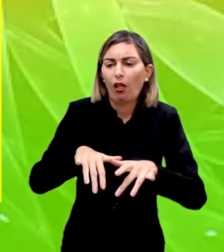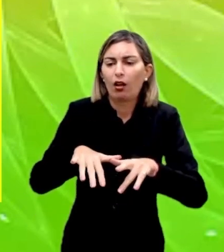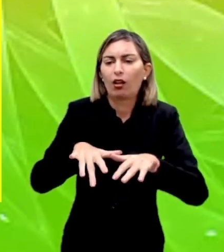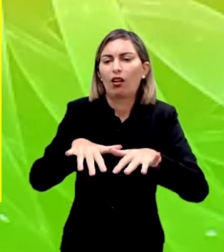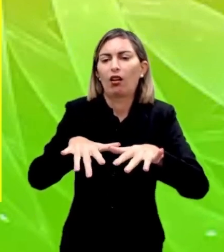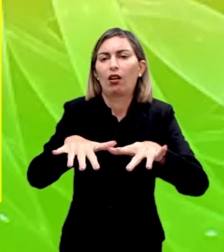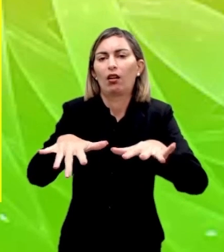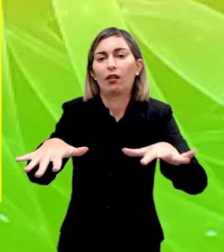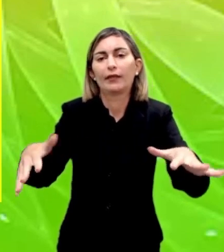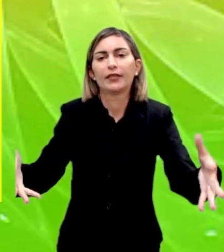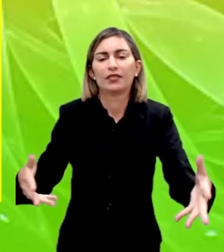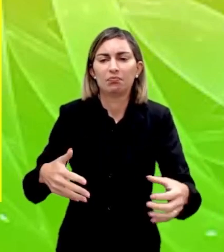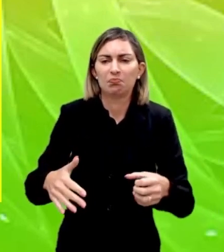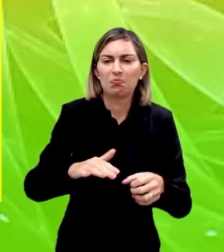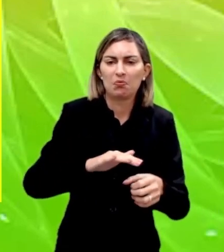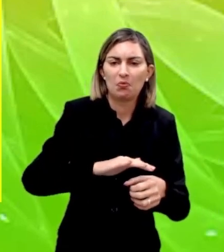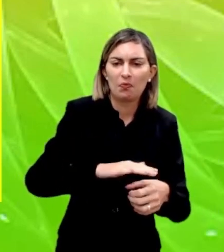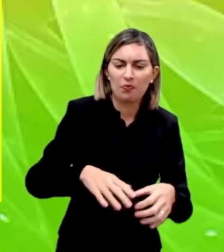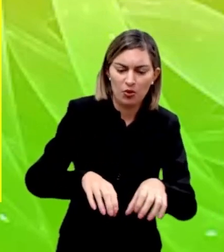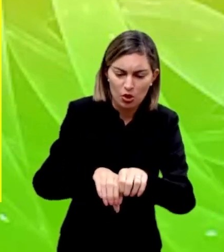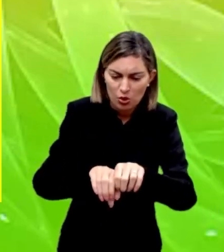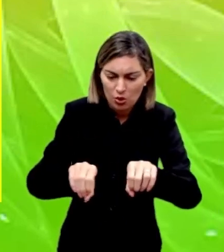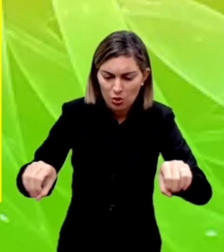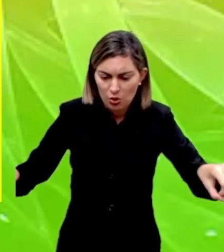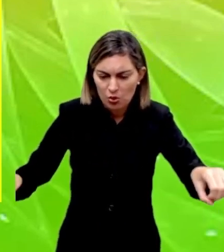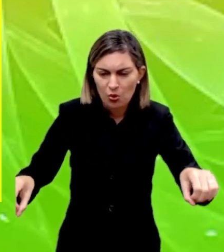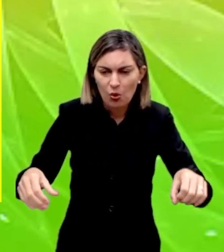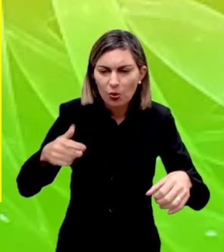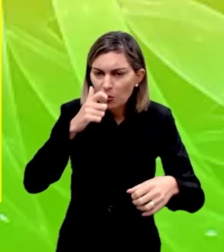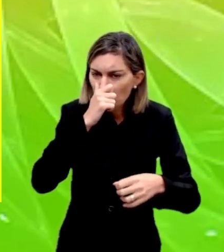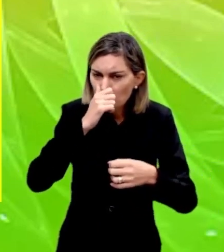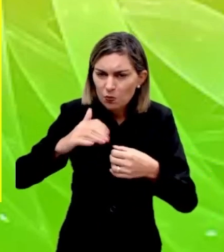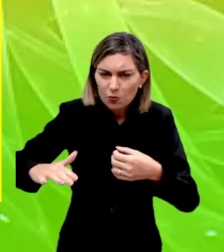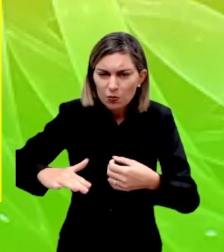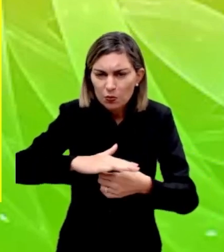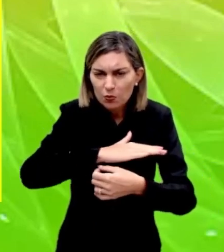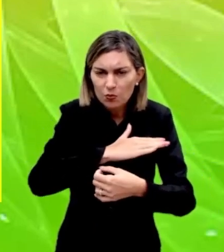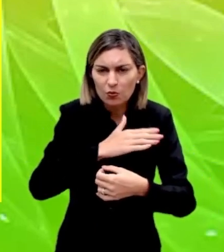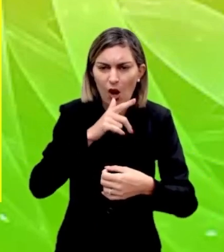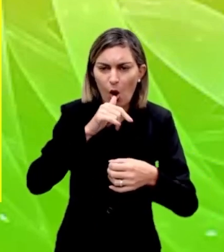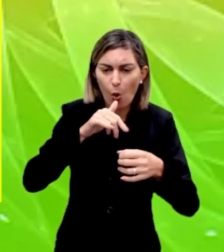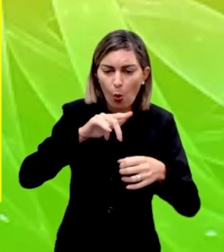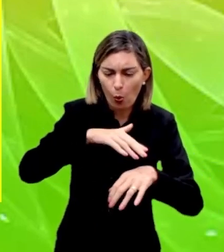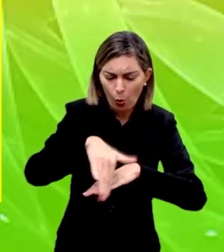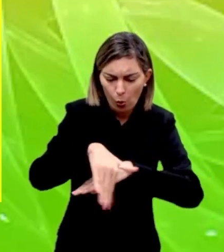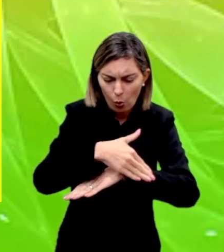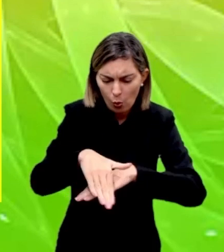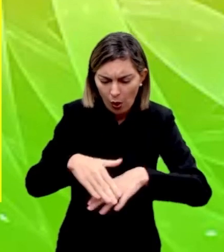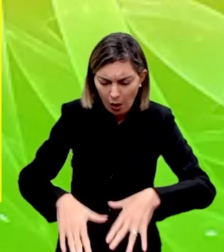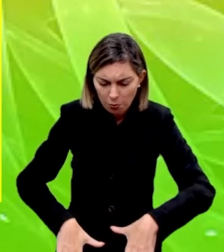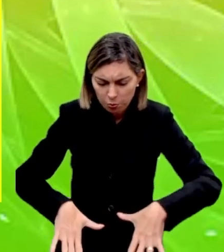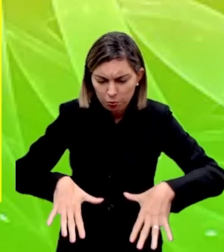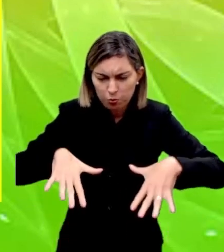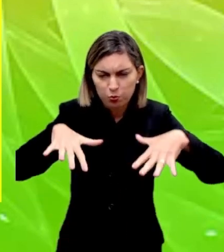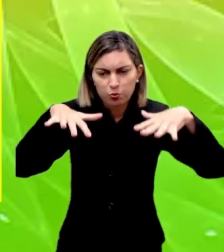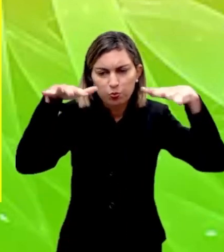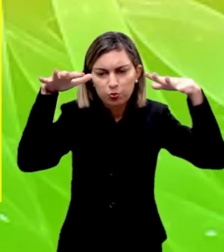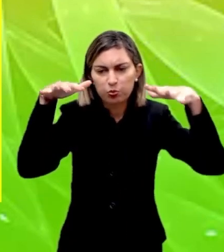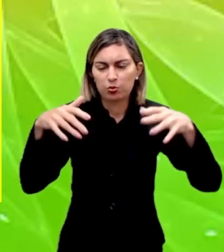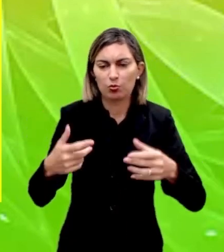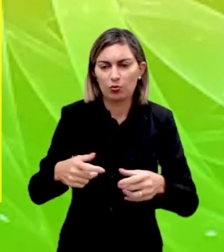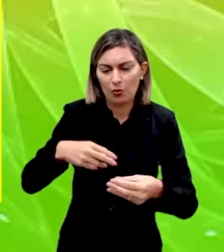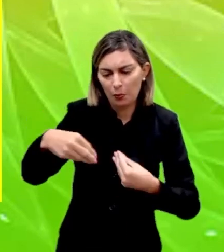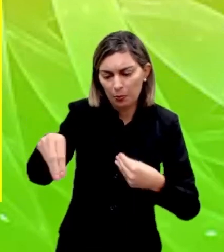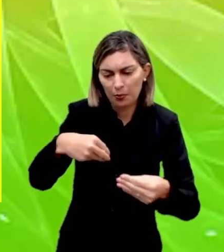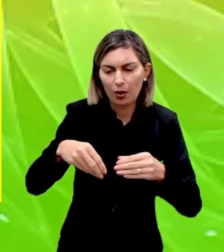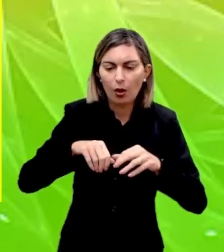a tendência é entupir os esgotos, alagar as ruas e esse plástico encaminhar-se para